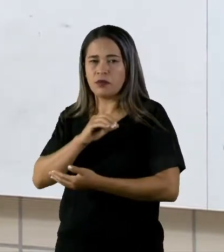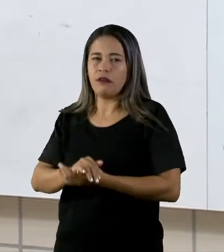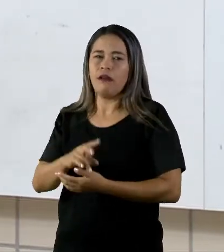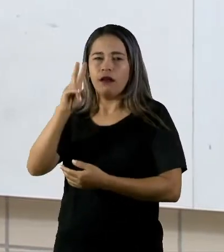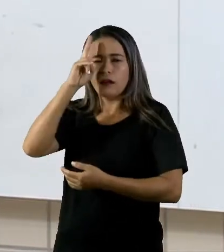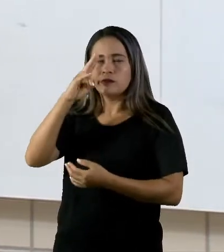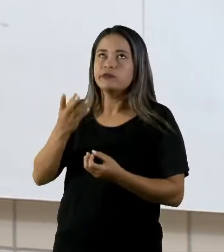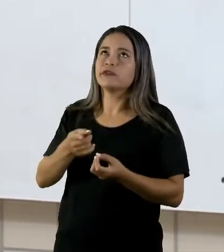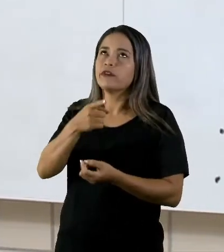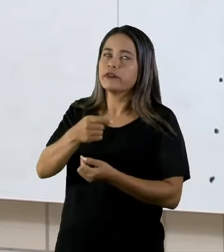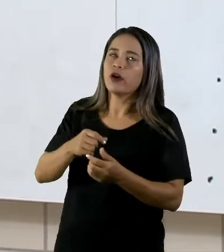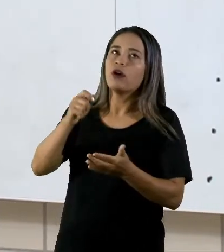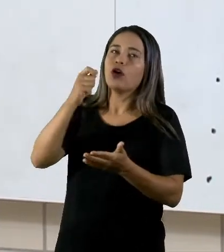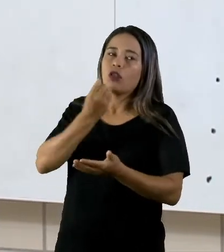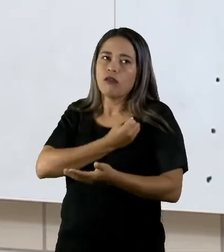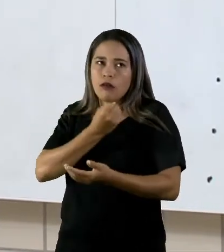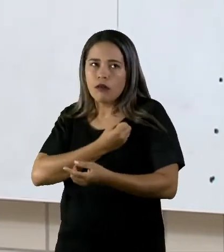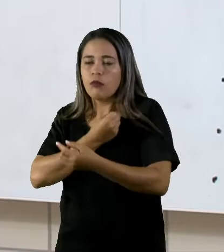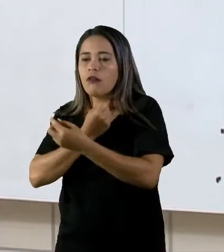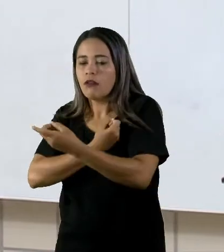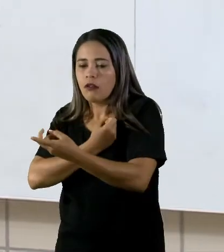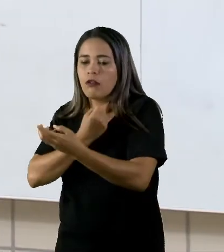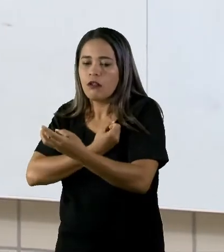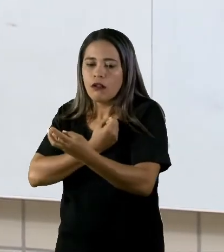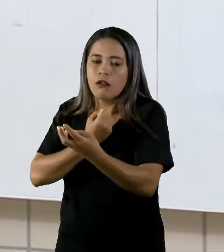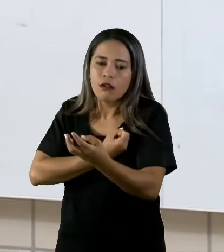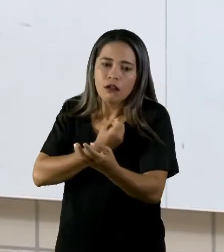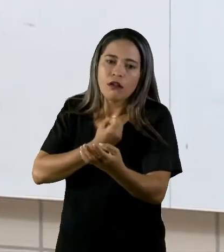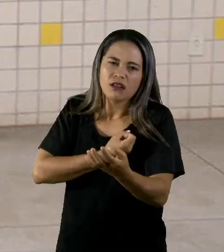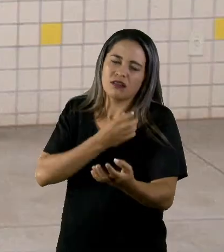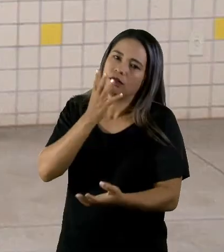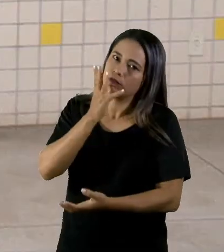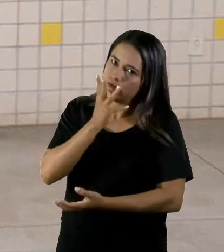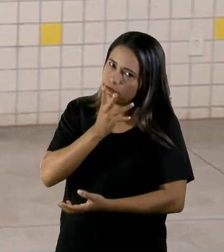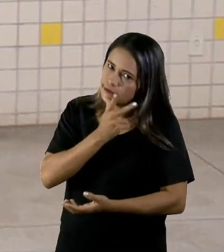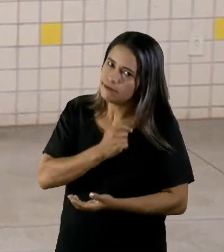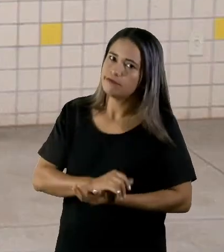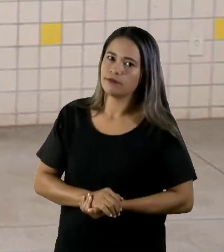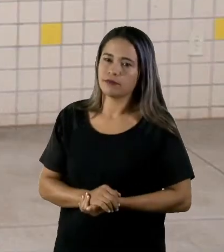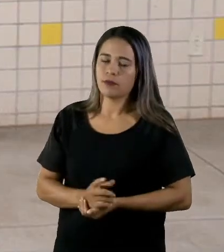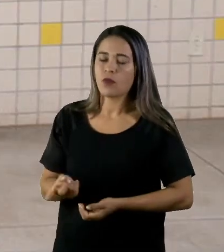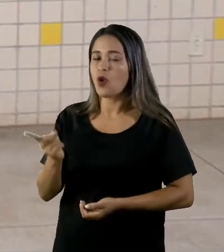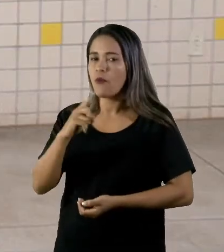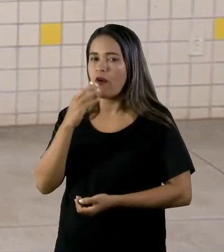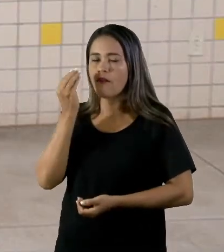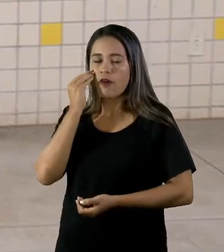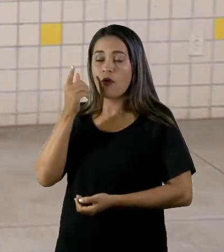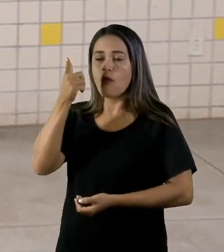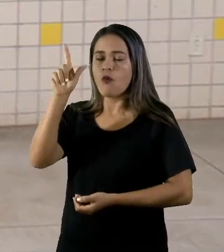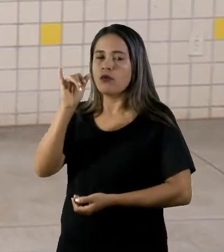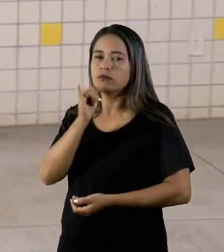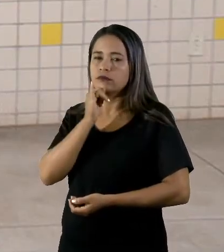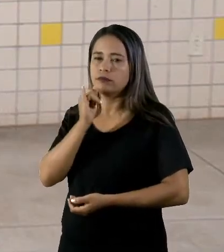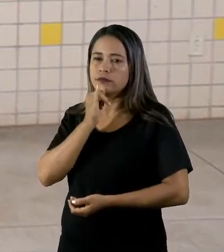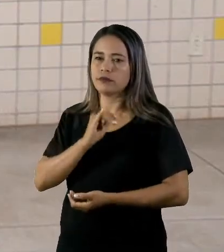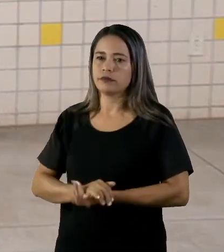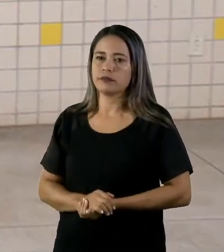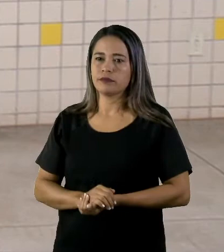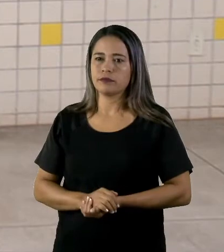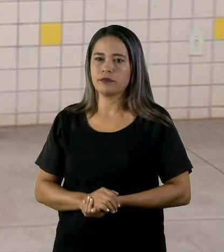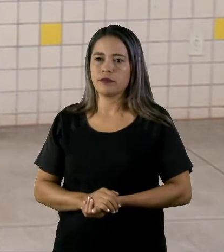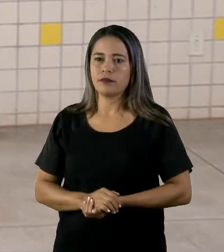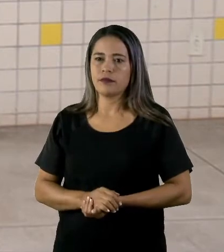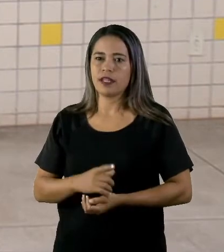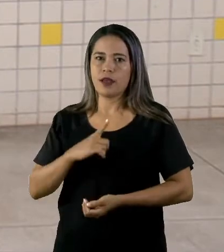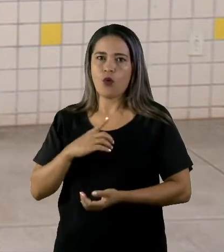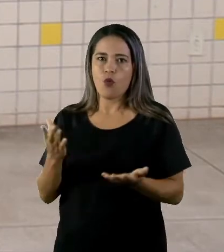número por número para encontrar? Demoraria mais. Vamos para outro exemplo comigo? Vamos pegar o ano que